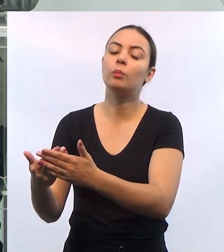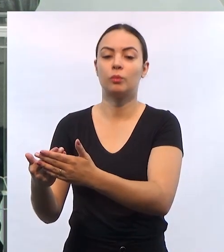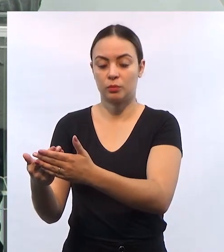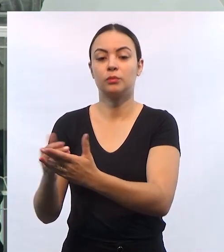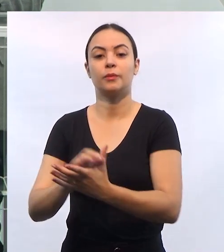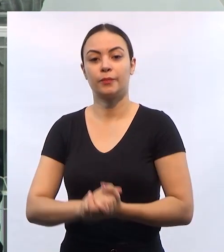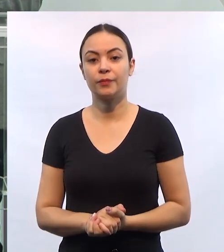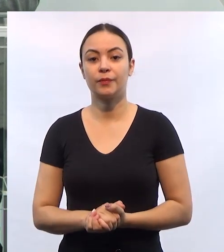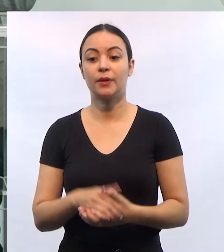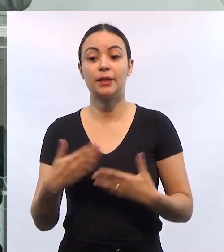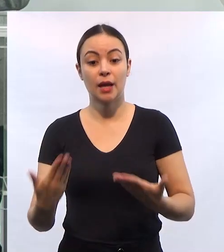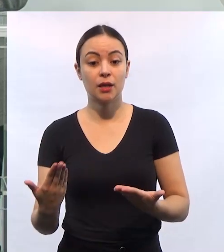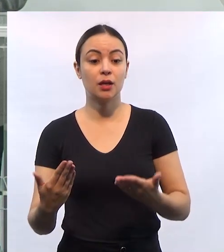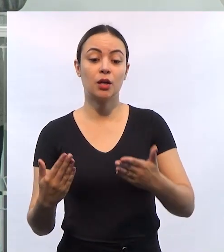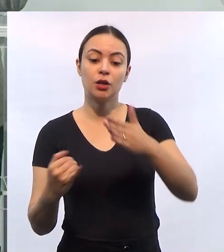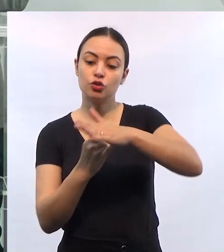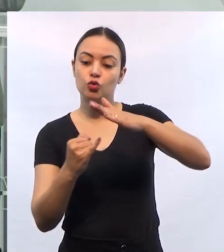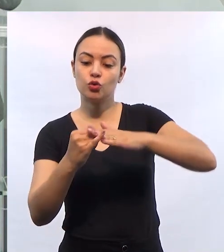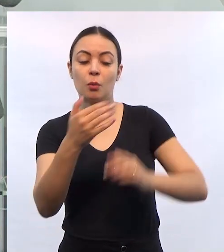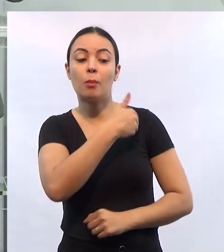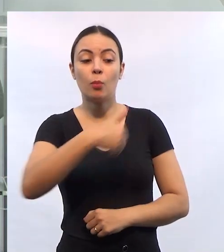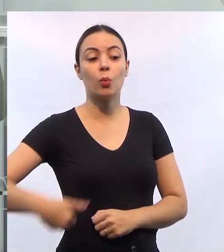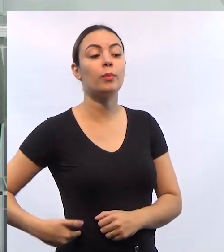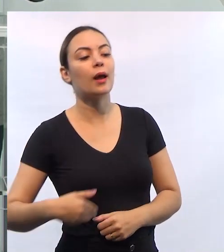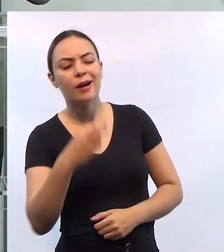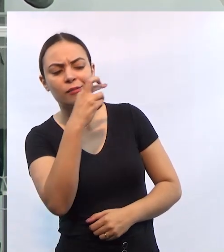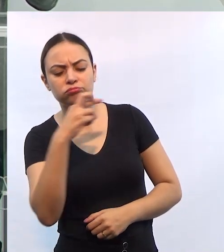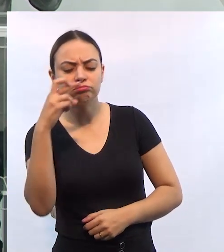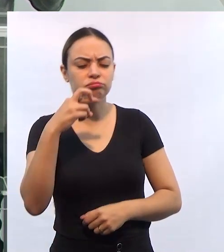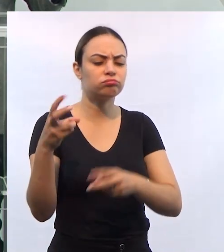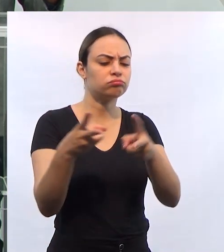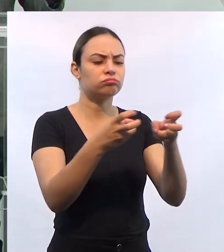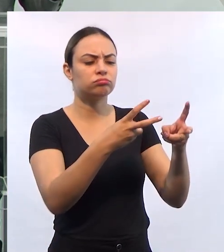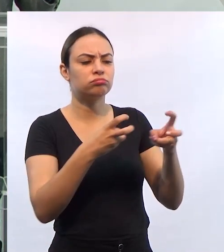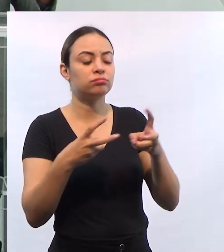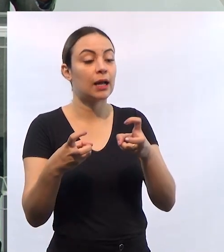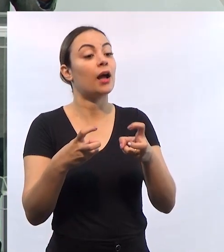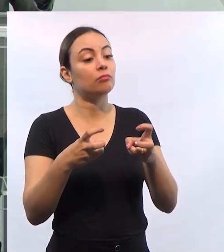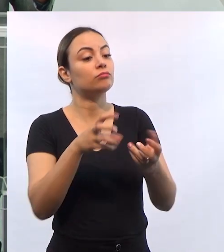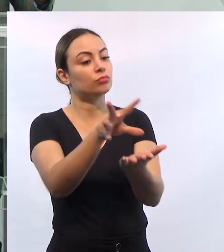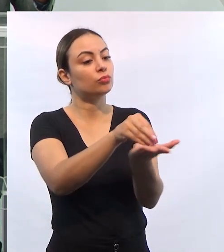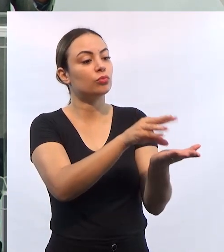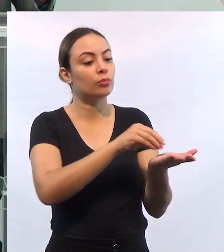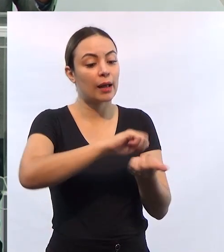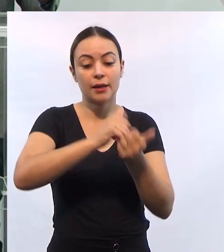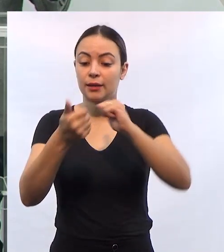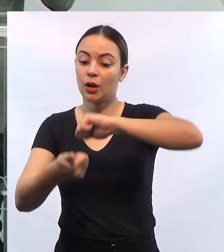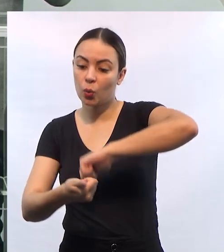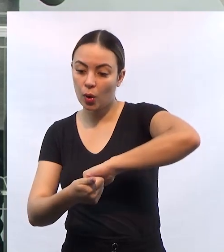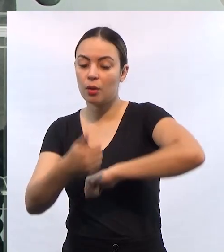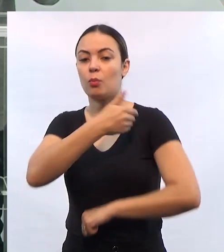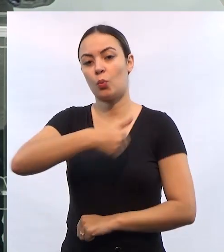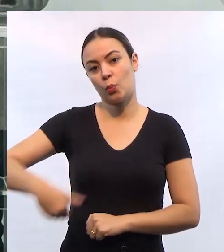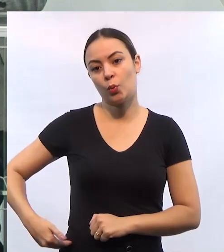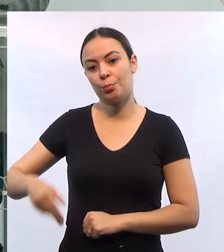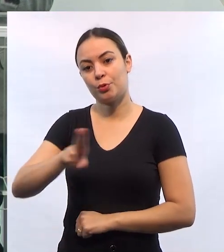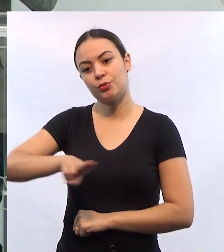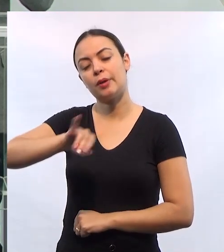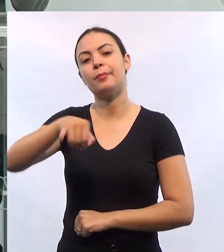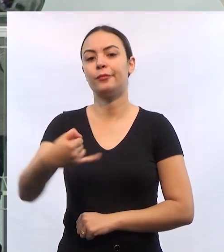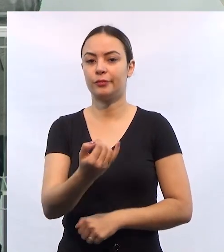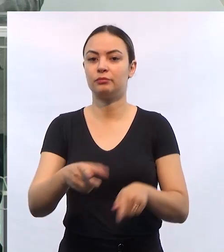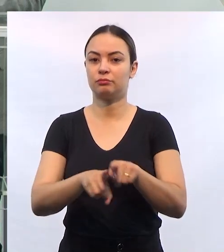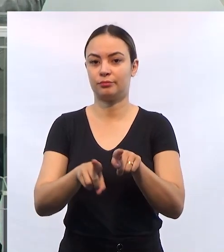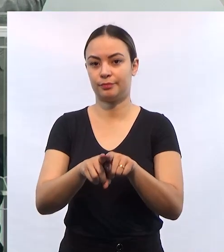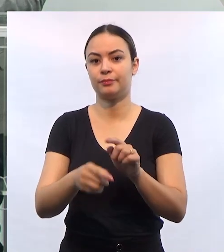benchmark, vamos verificar o que eles estão utilizando para nós adequarmos a nossa realidade pública aqui, atendendo, é claro, aí